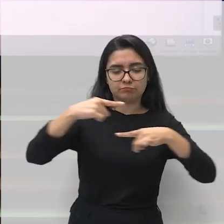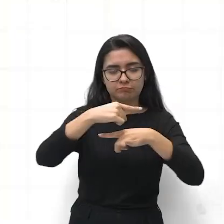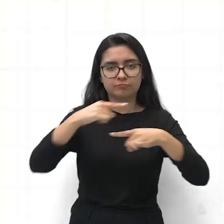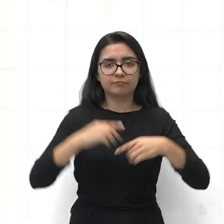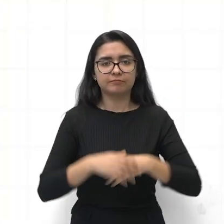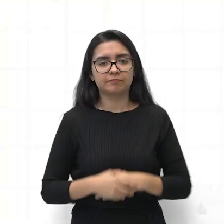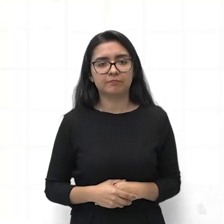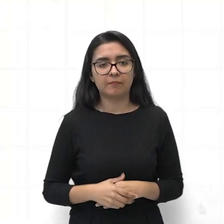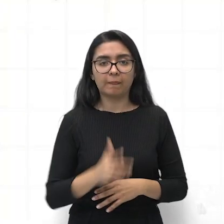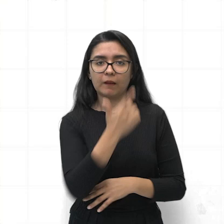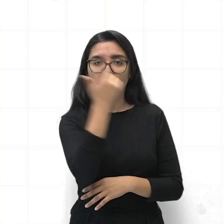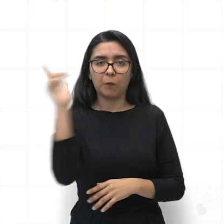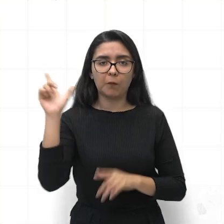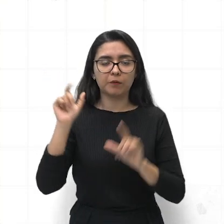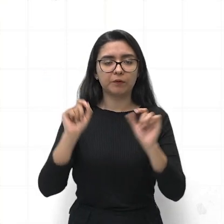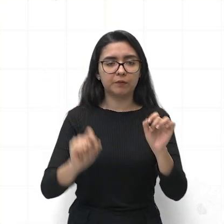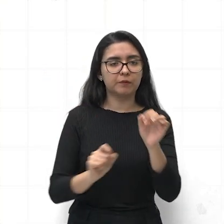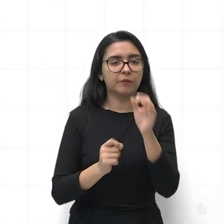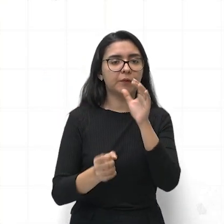definição.